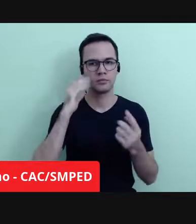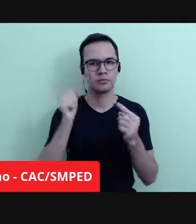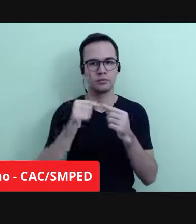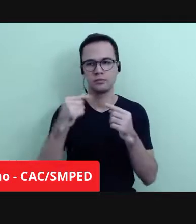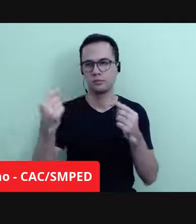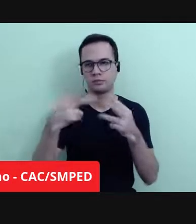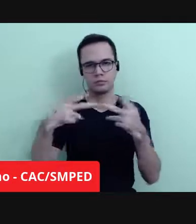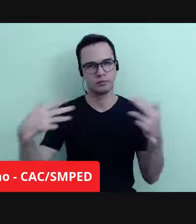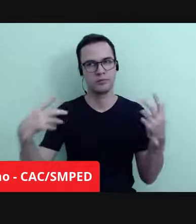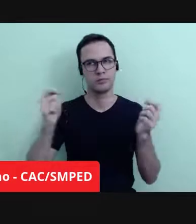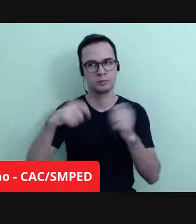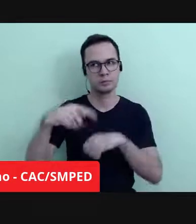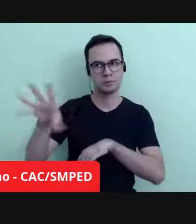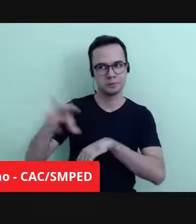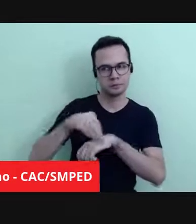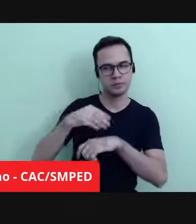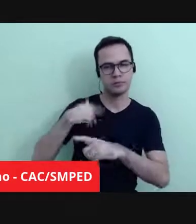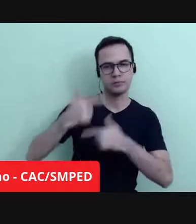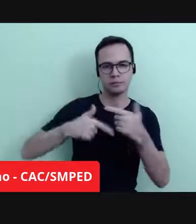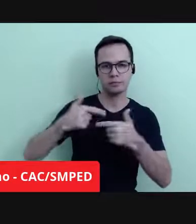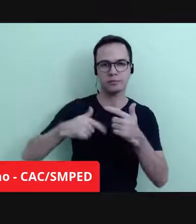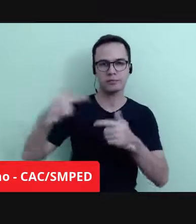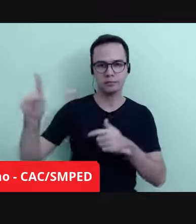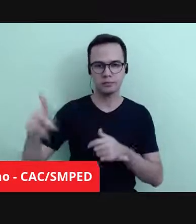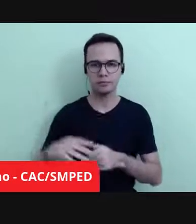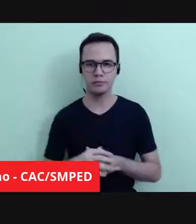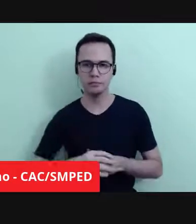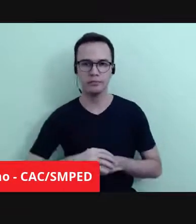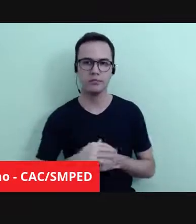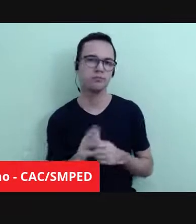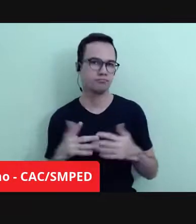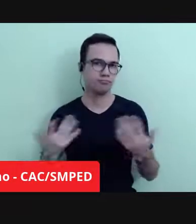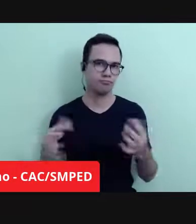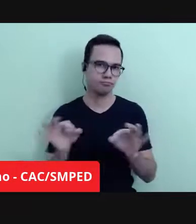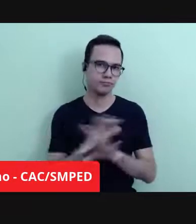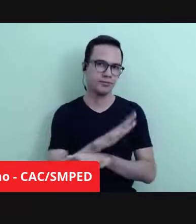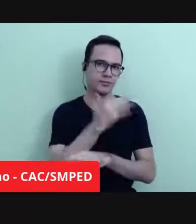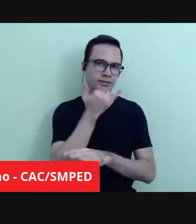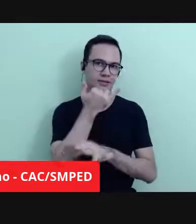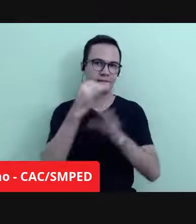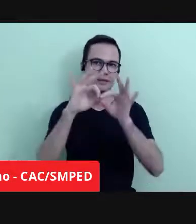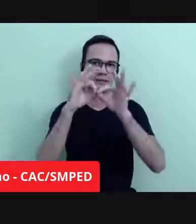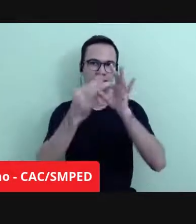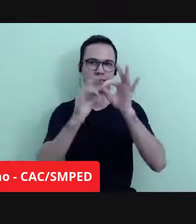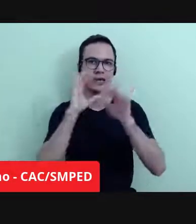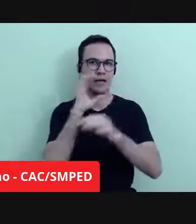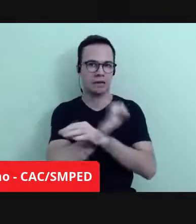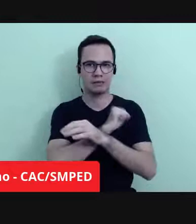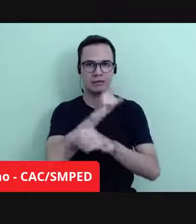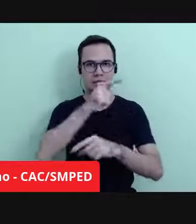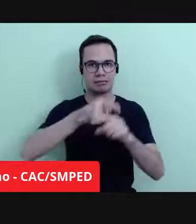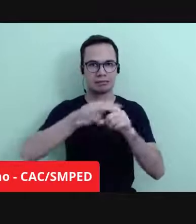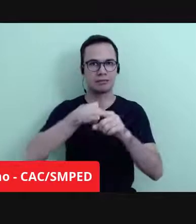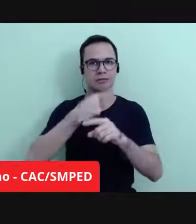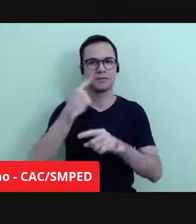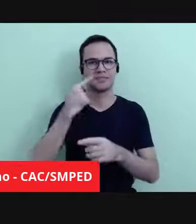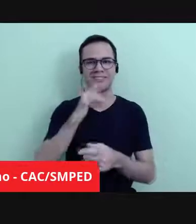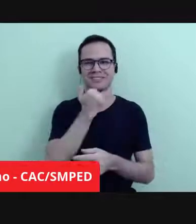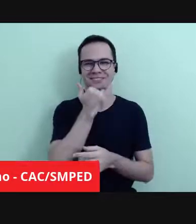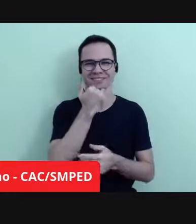referências e outros trabalhos desenvolvidos na área. E é isso, gente. Desculpem, eu falei rápido para caramba, desculpem o intérprete